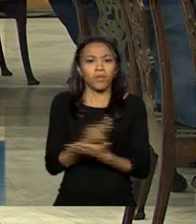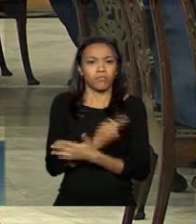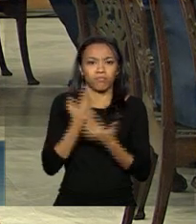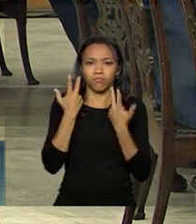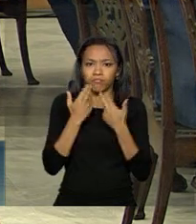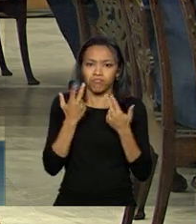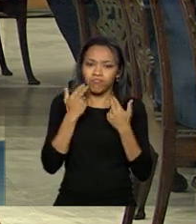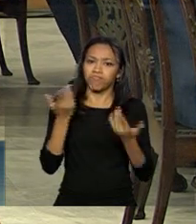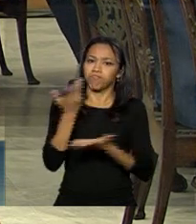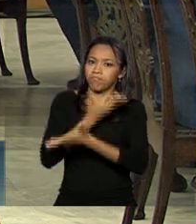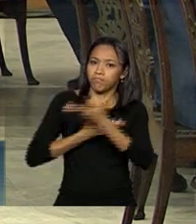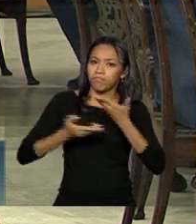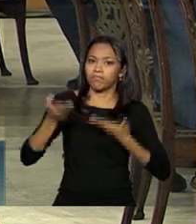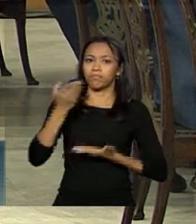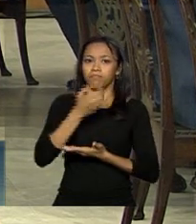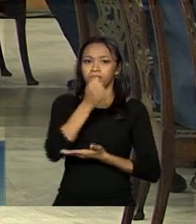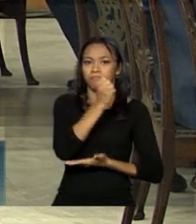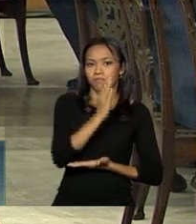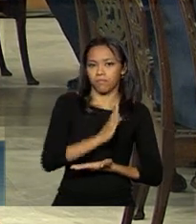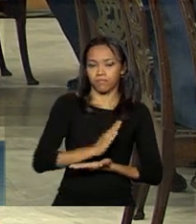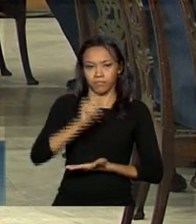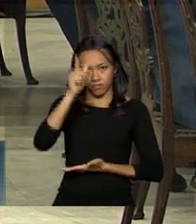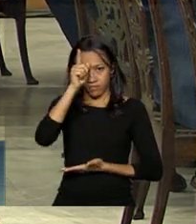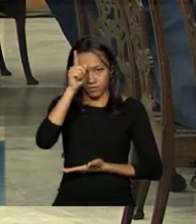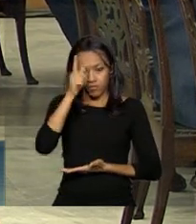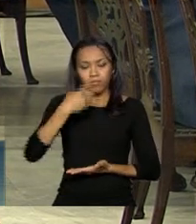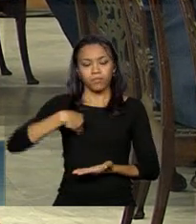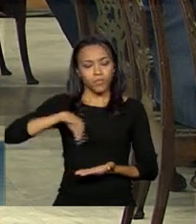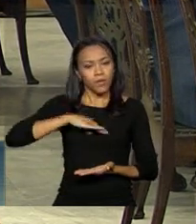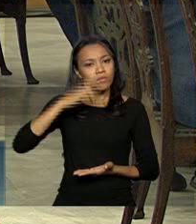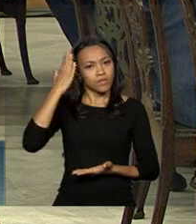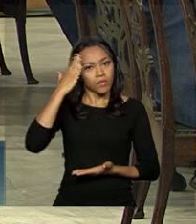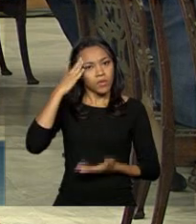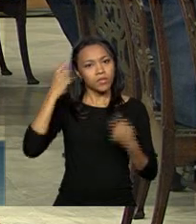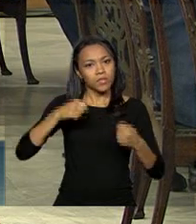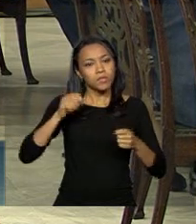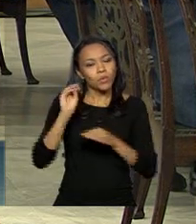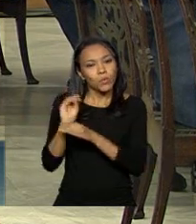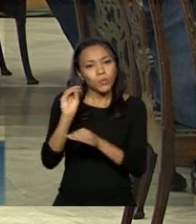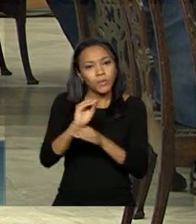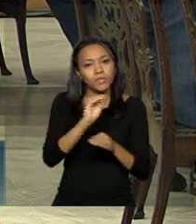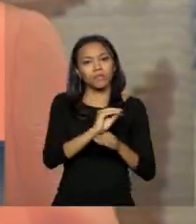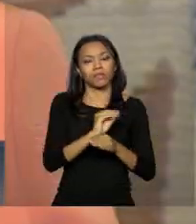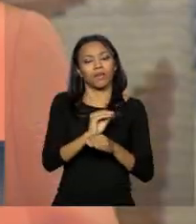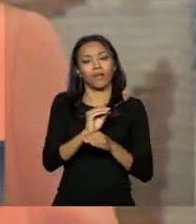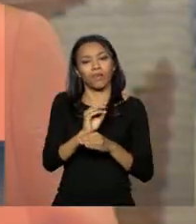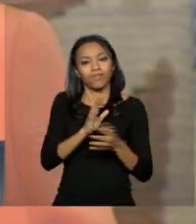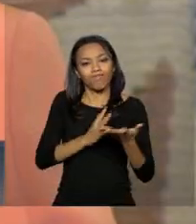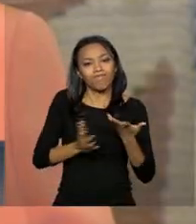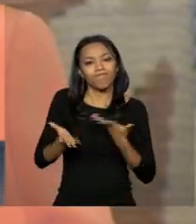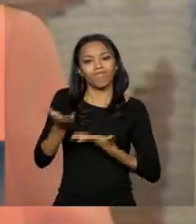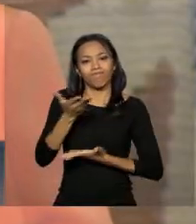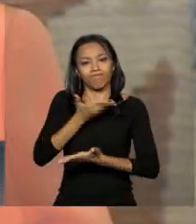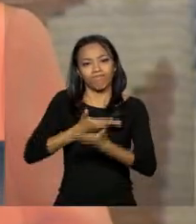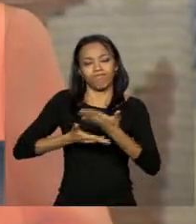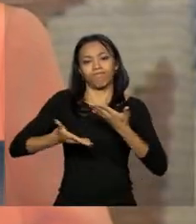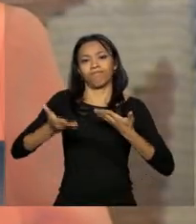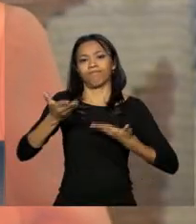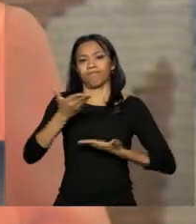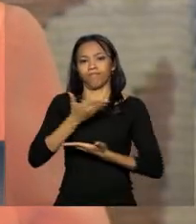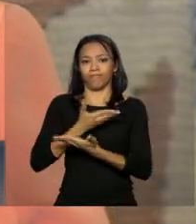entre a Alemanha e o Brasil, mas sabemos que temos que cuidar dessas relações num tempo